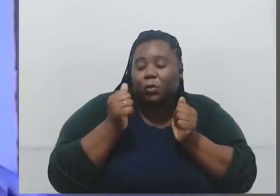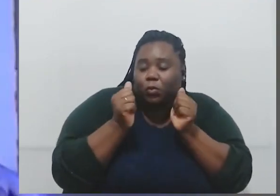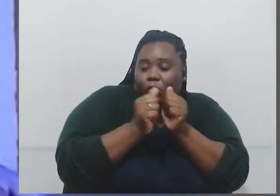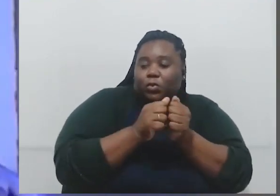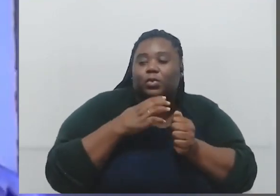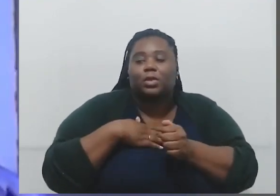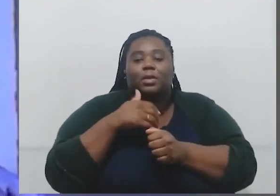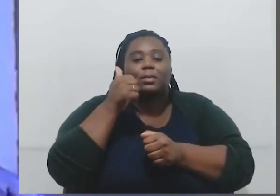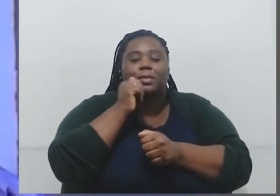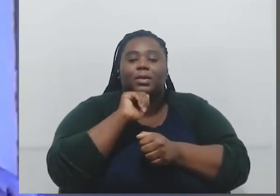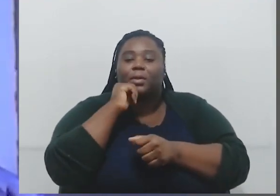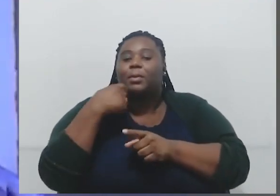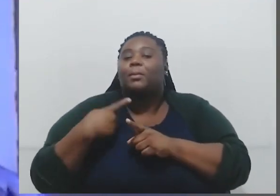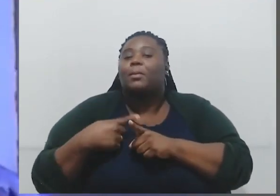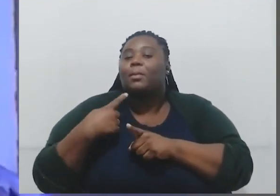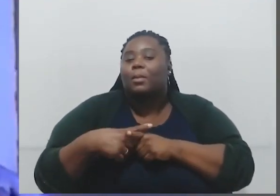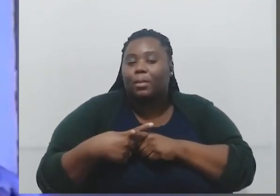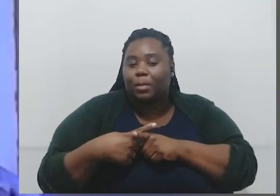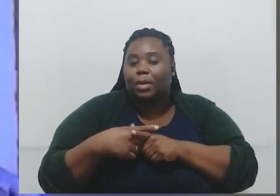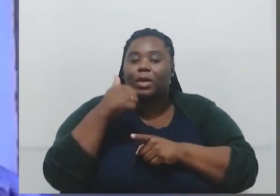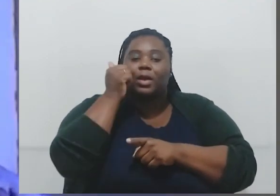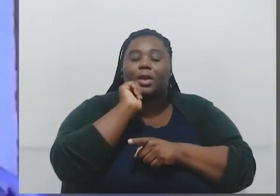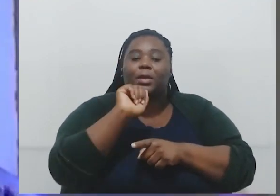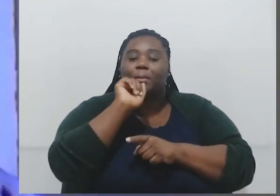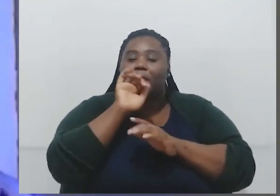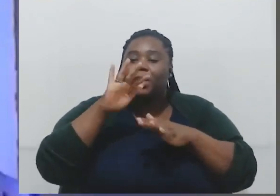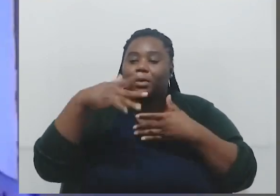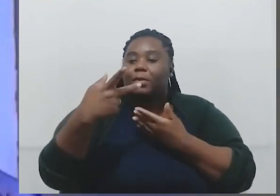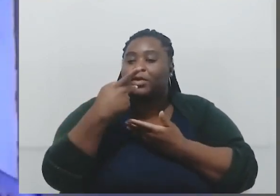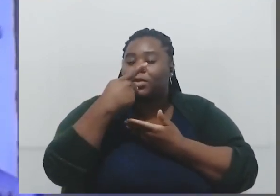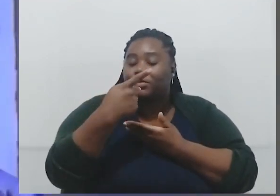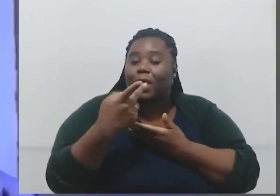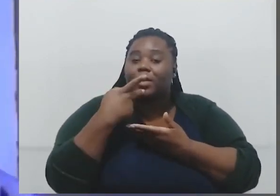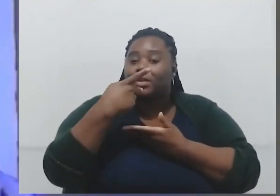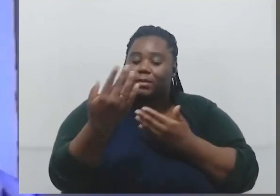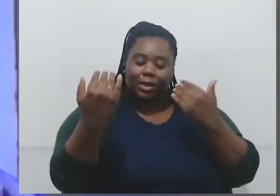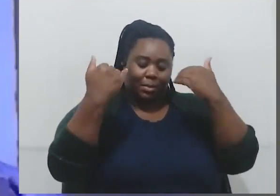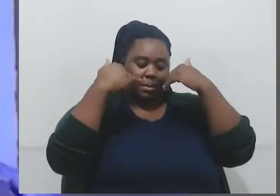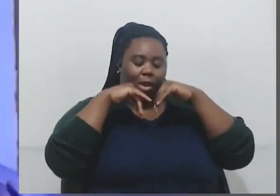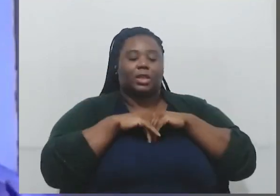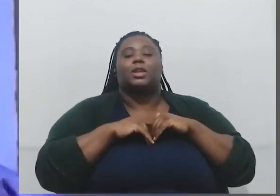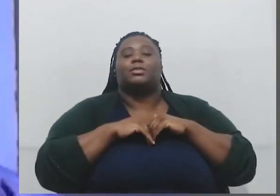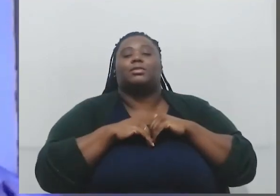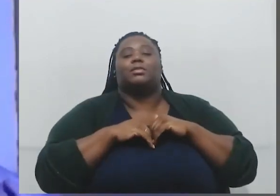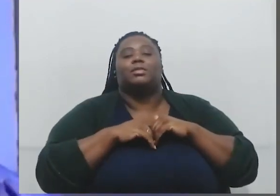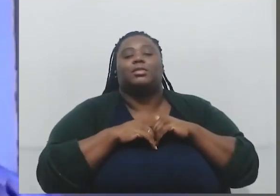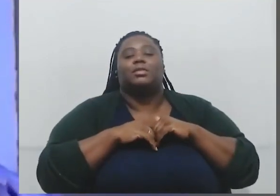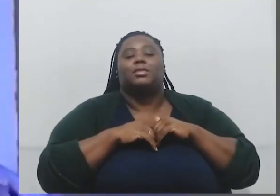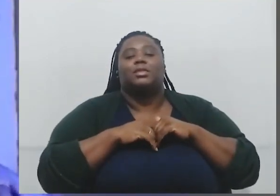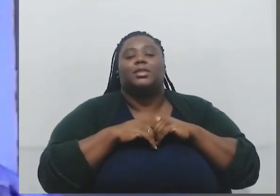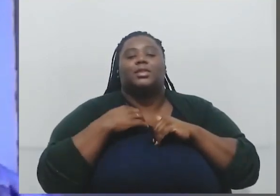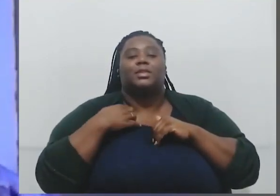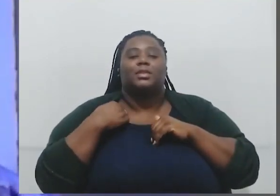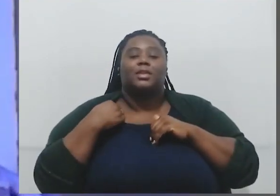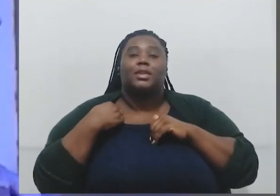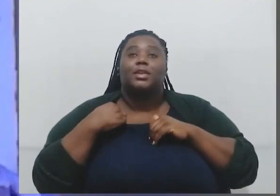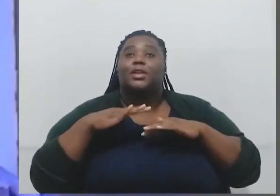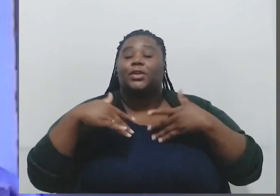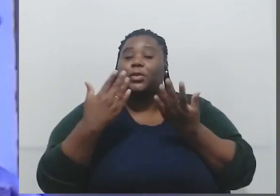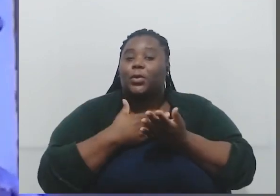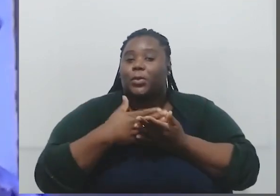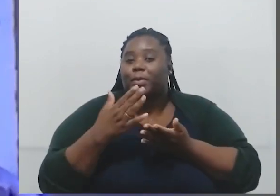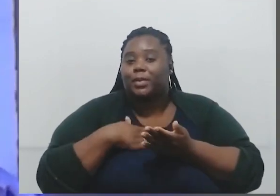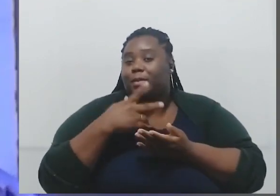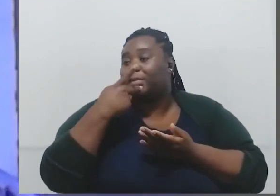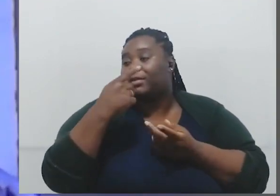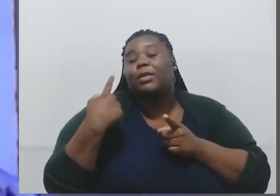Aí ela falou assim, porque mãe, quando a gente fala para dentro. Olha a força disso. Eu estou começando a minha fala a partir disso